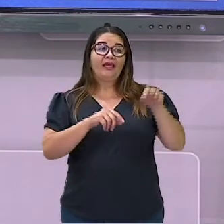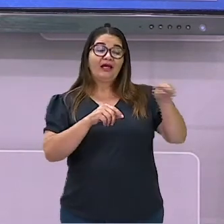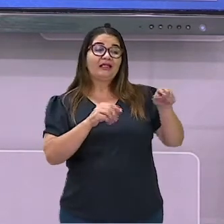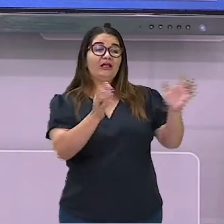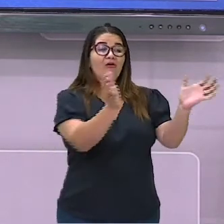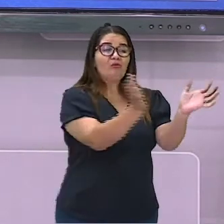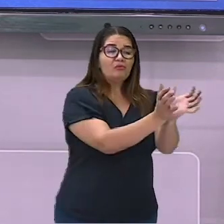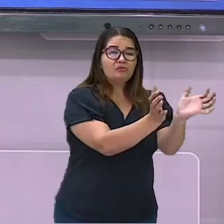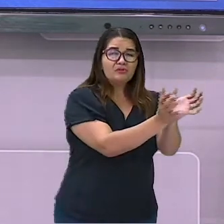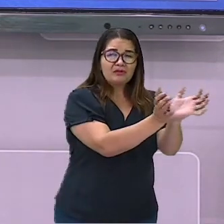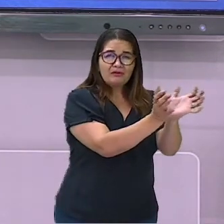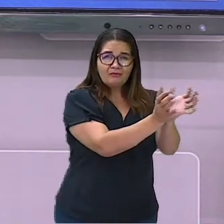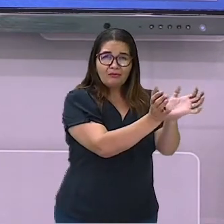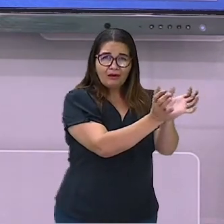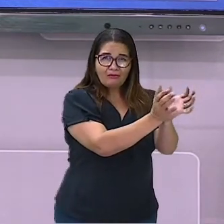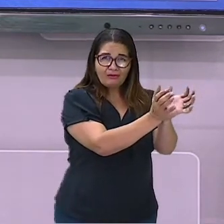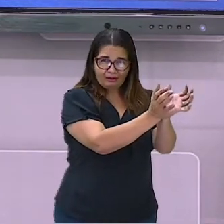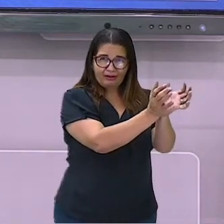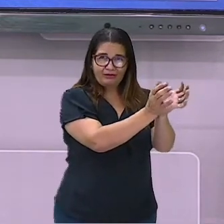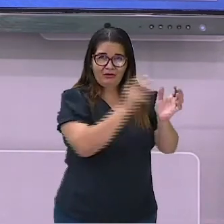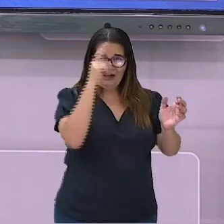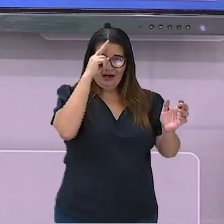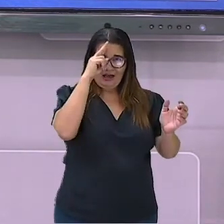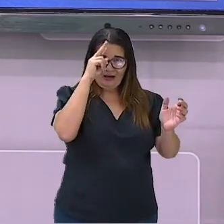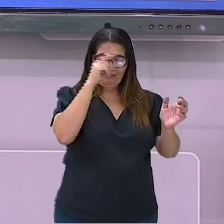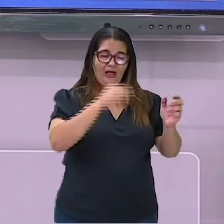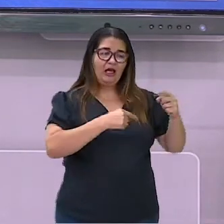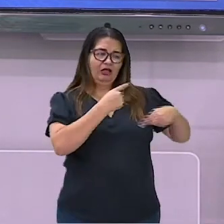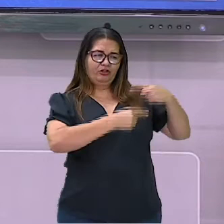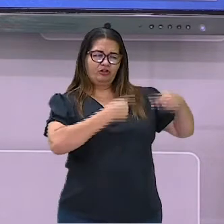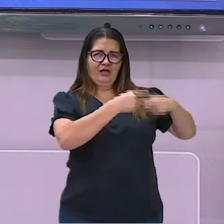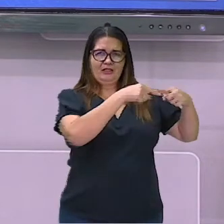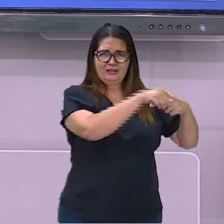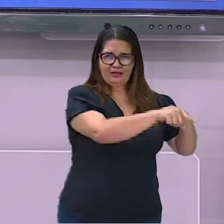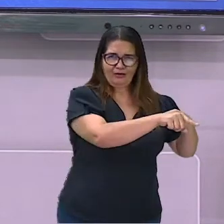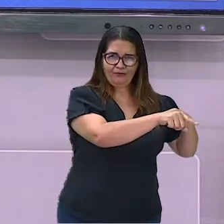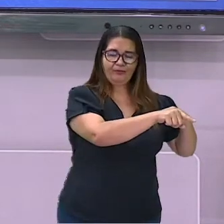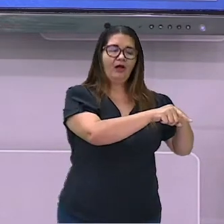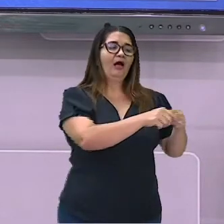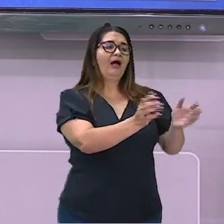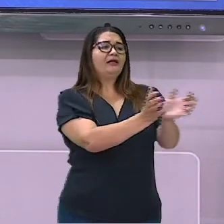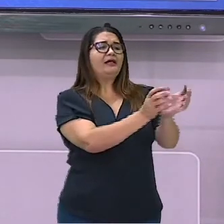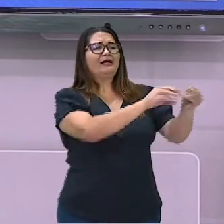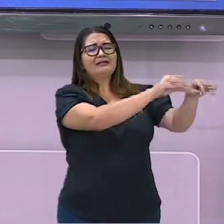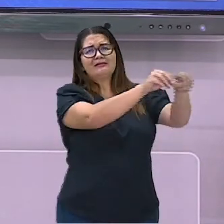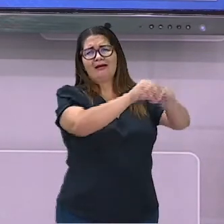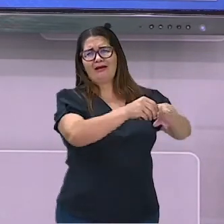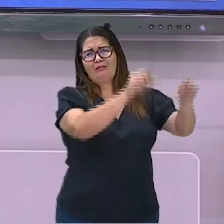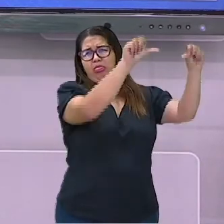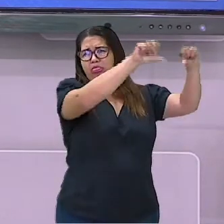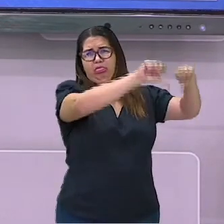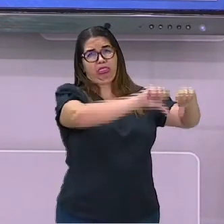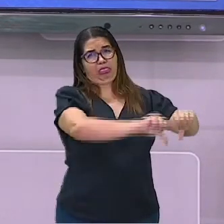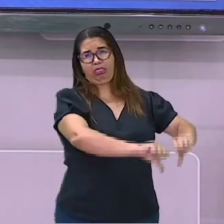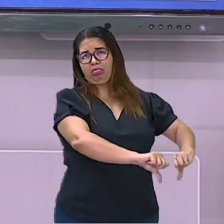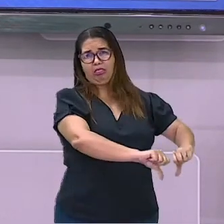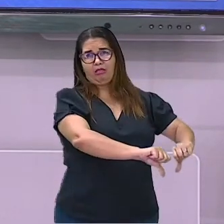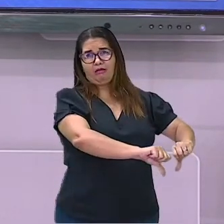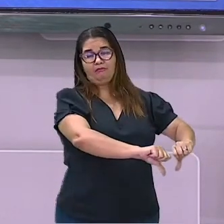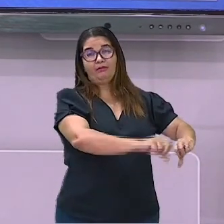direitos concedidos pela coroa aos donatários, a maior parte das capitanias